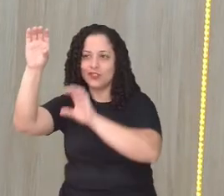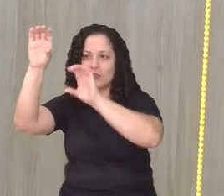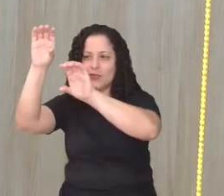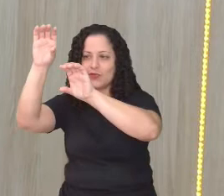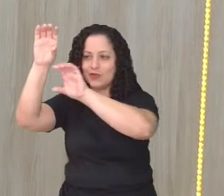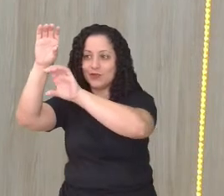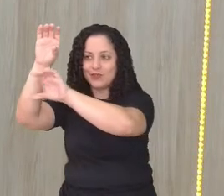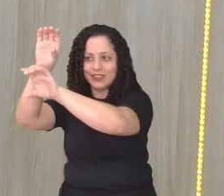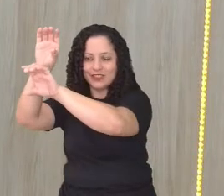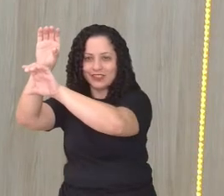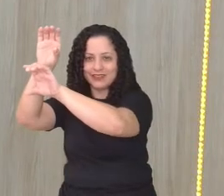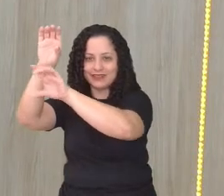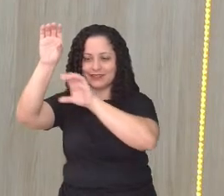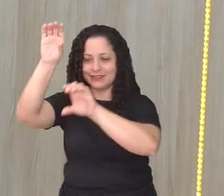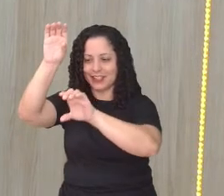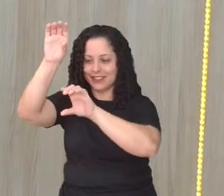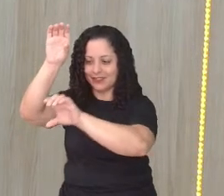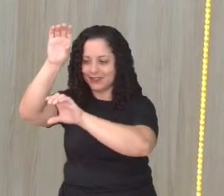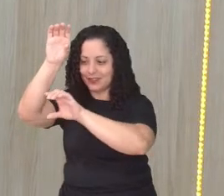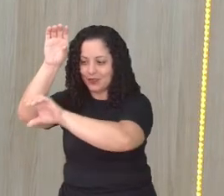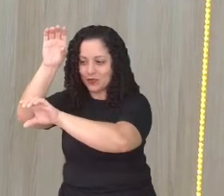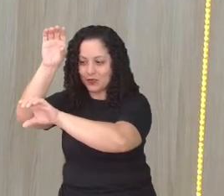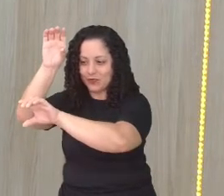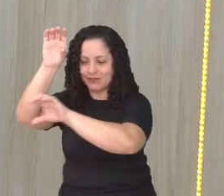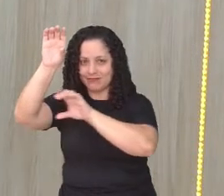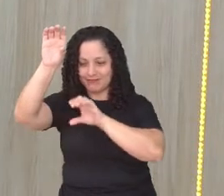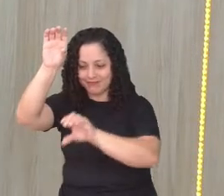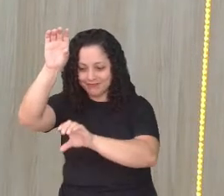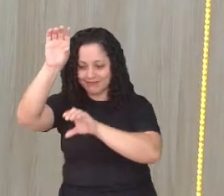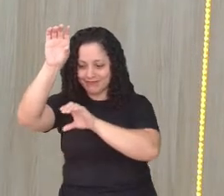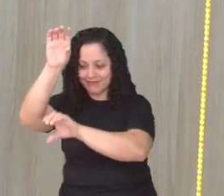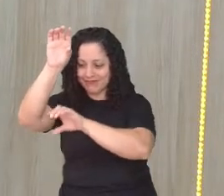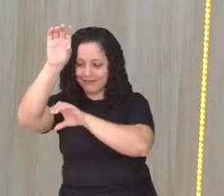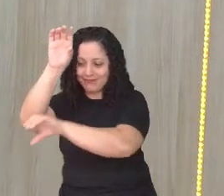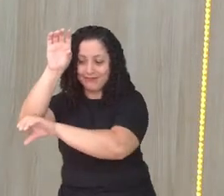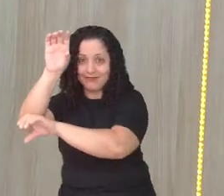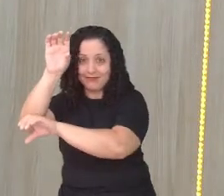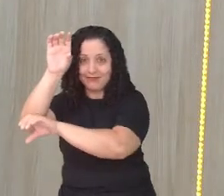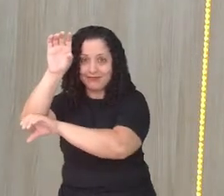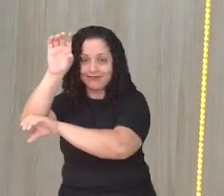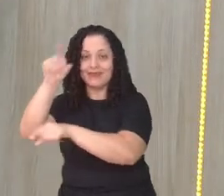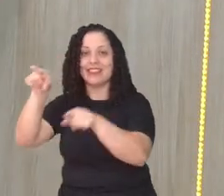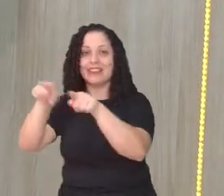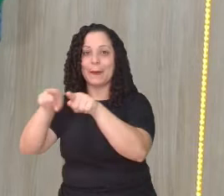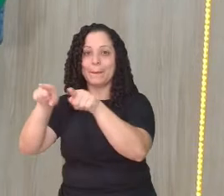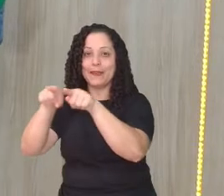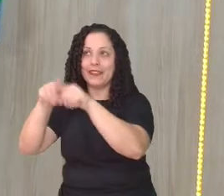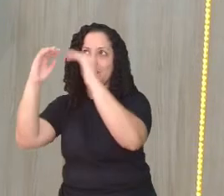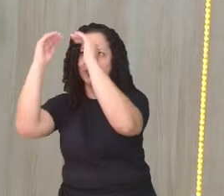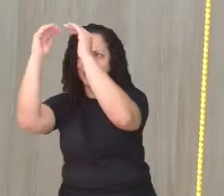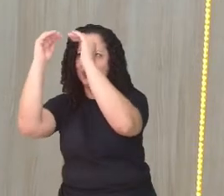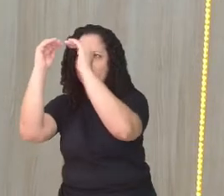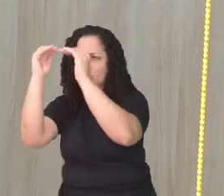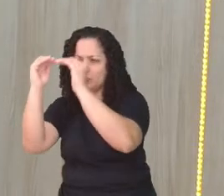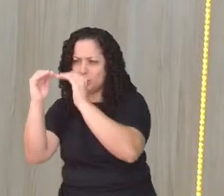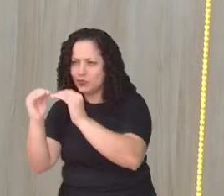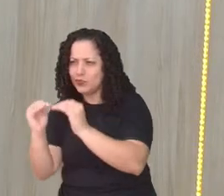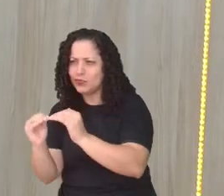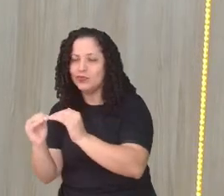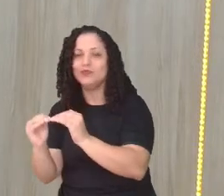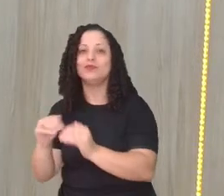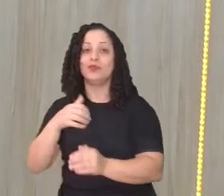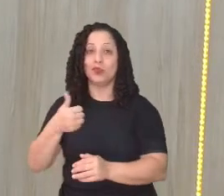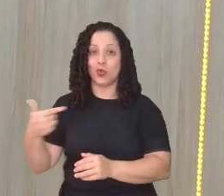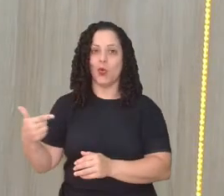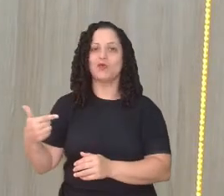4, 5, 6, 7, 8, 9, 10, 11, 12. 12 também.